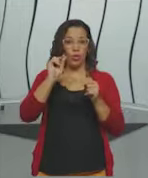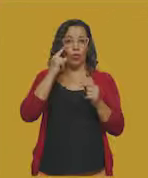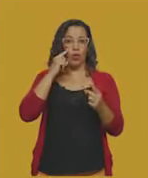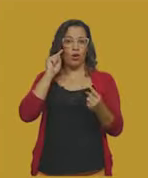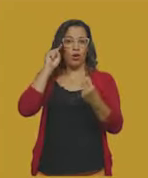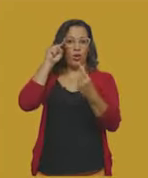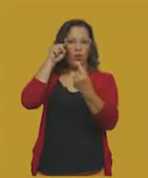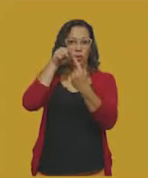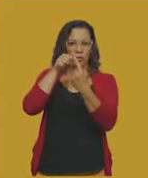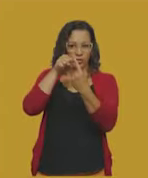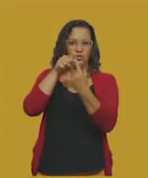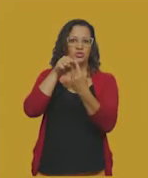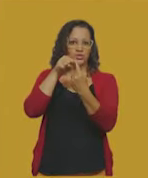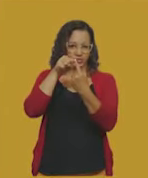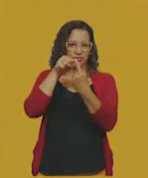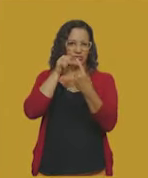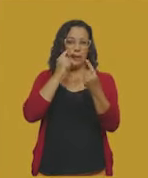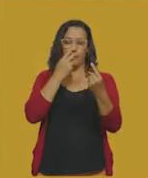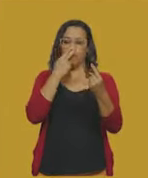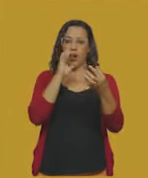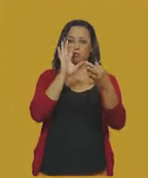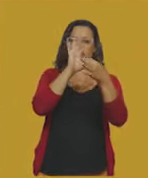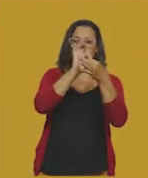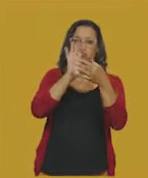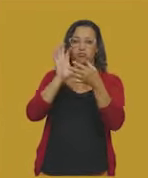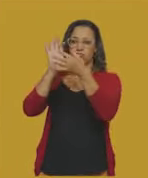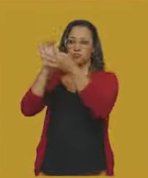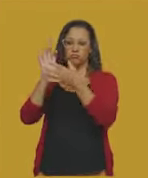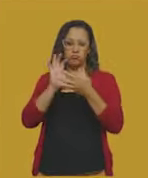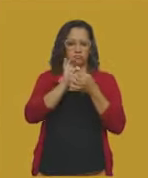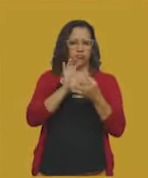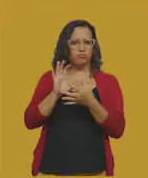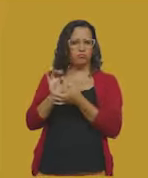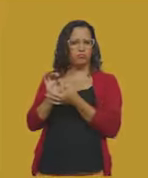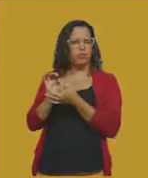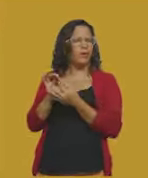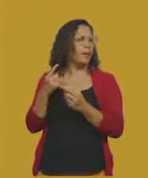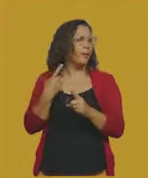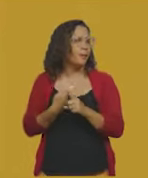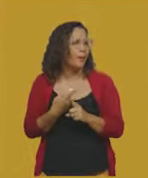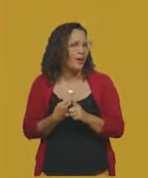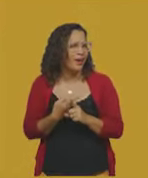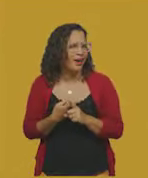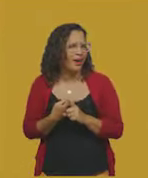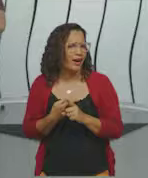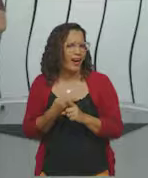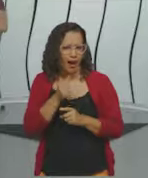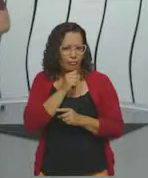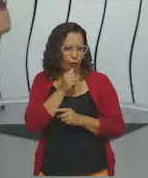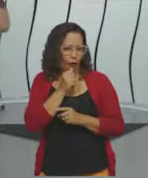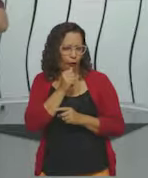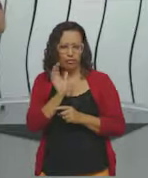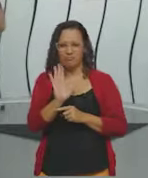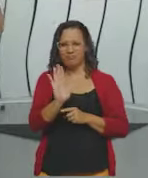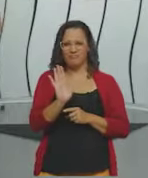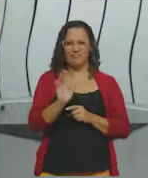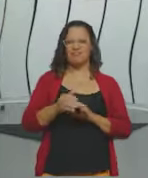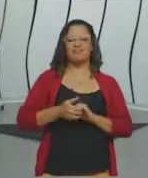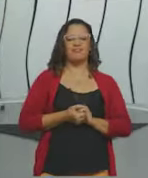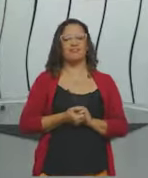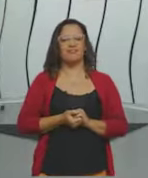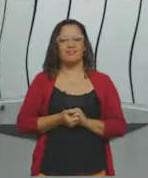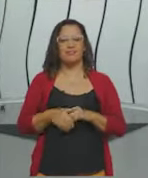em todos os outros 4. A gente vai ver o porquê que isso acontece. Não é por um acaso, tá bom? Então vamos